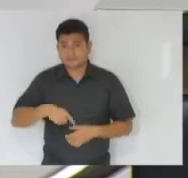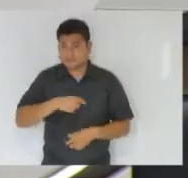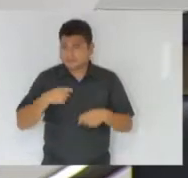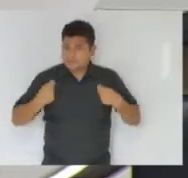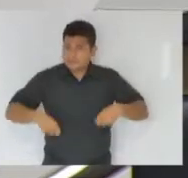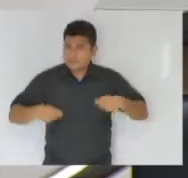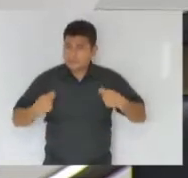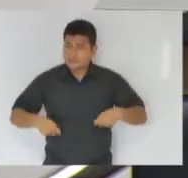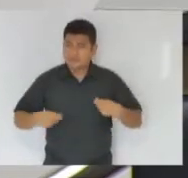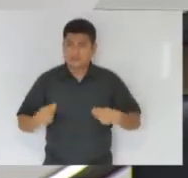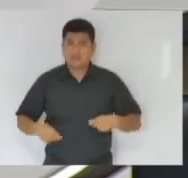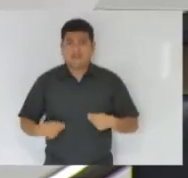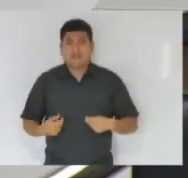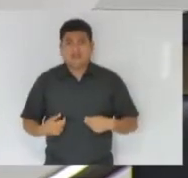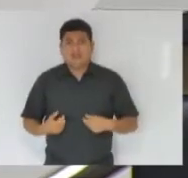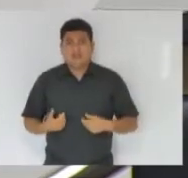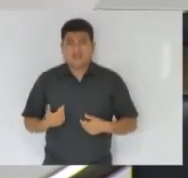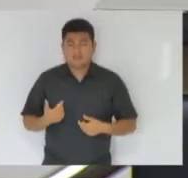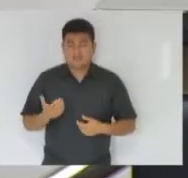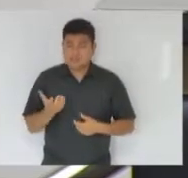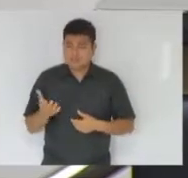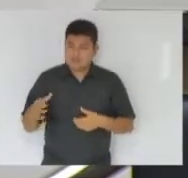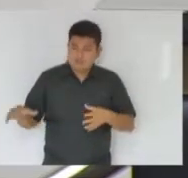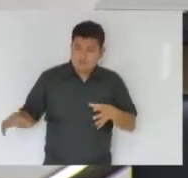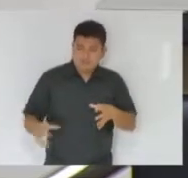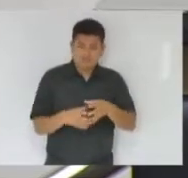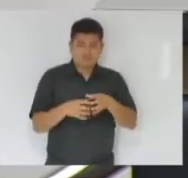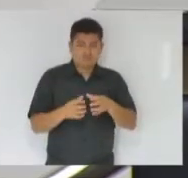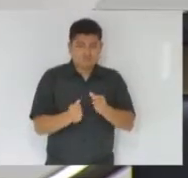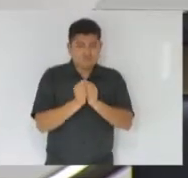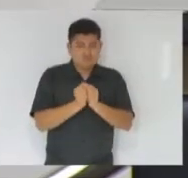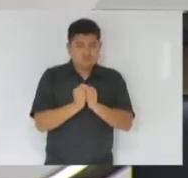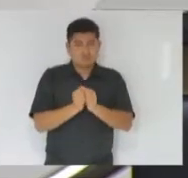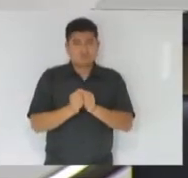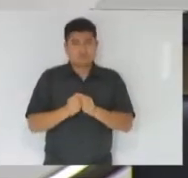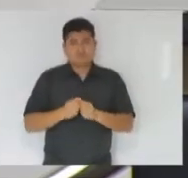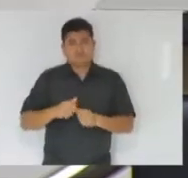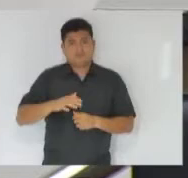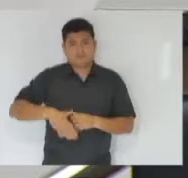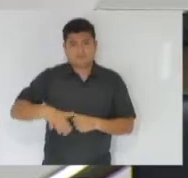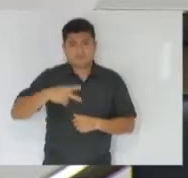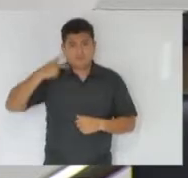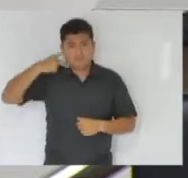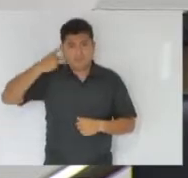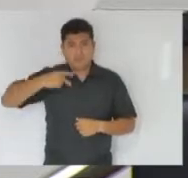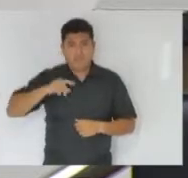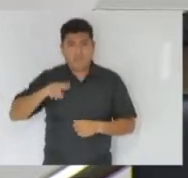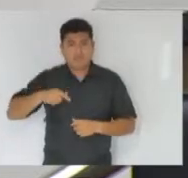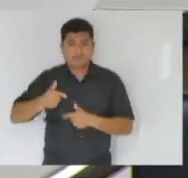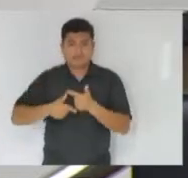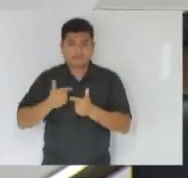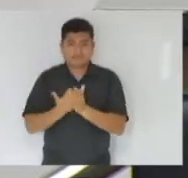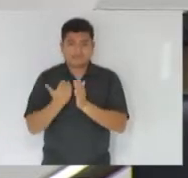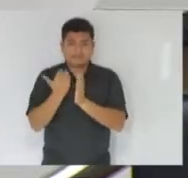façam parte desse universo que predominantemente, ou grande parte, é trabalhado pelos